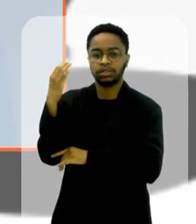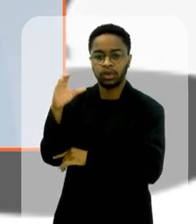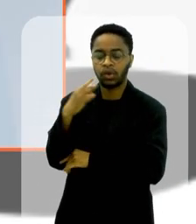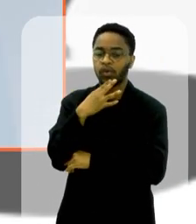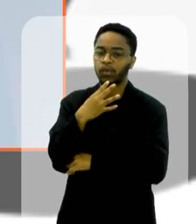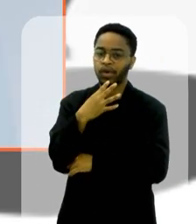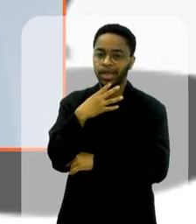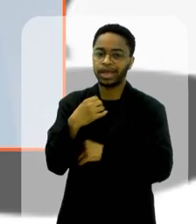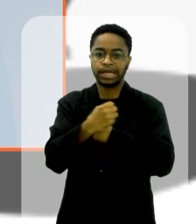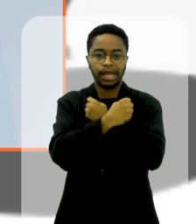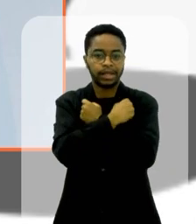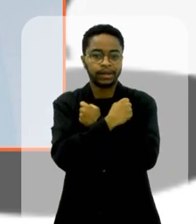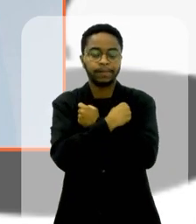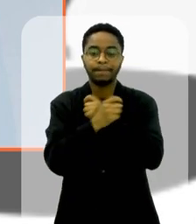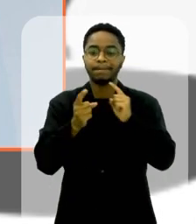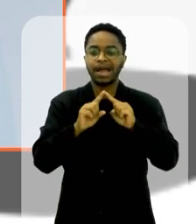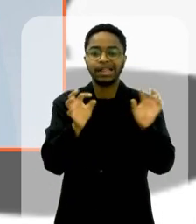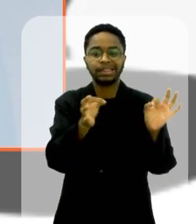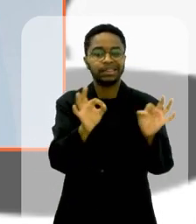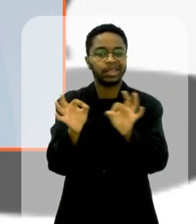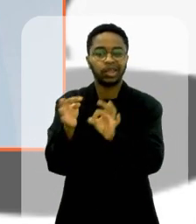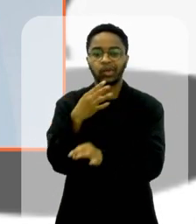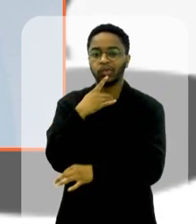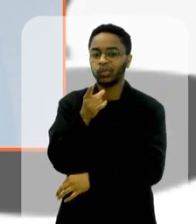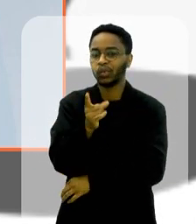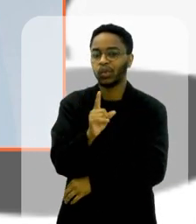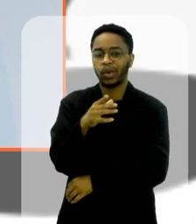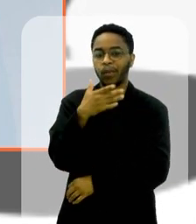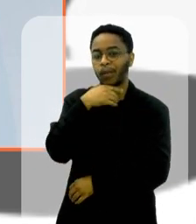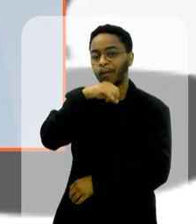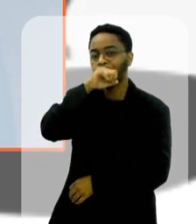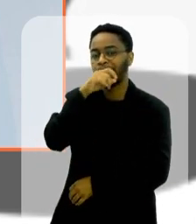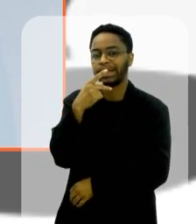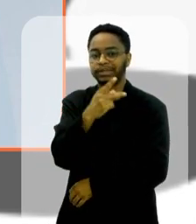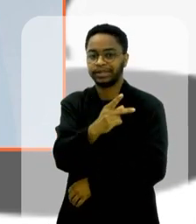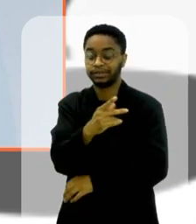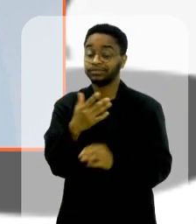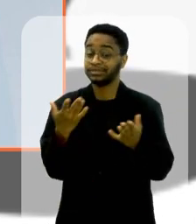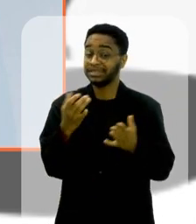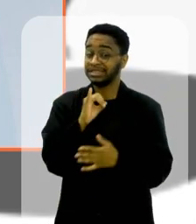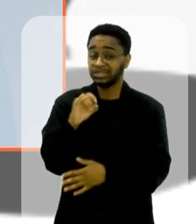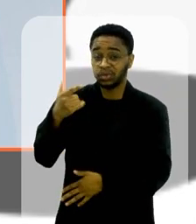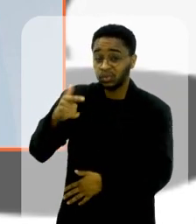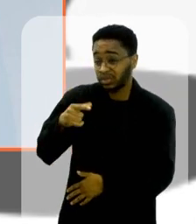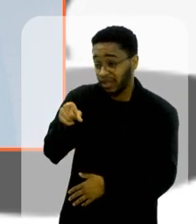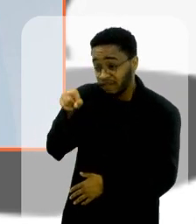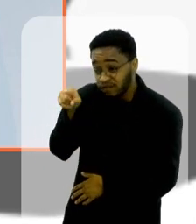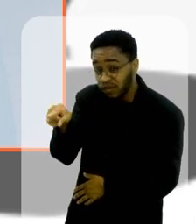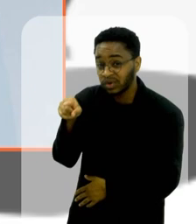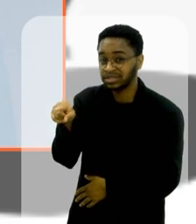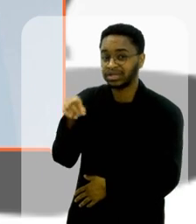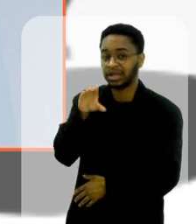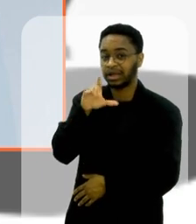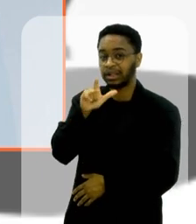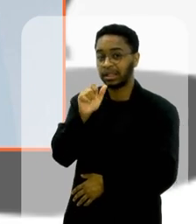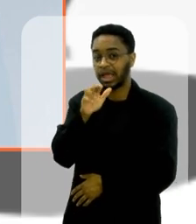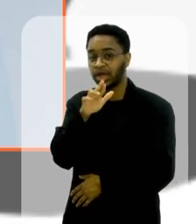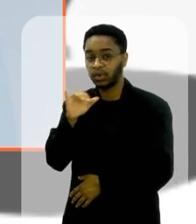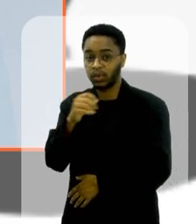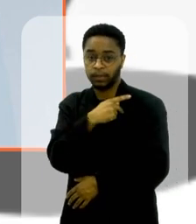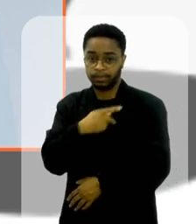niterói-enses reverenciam Arariboia, mas ninguém nunca ouviu falar no pai dele. E se não fosse Clério